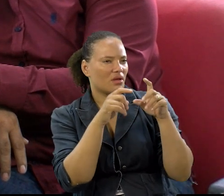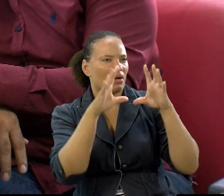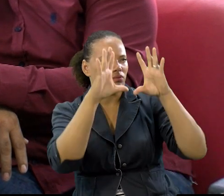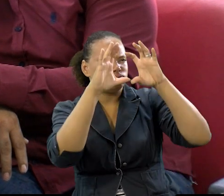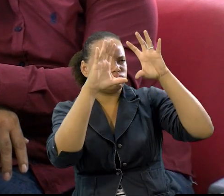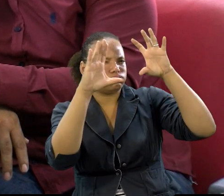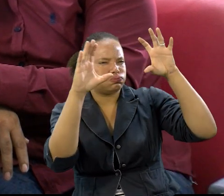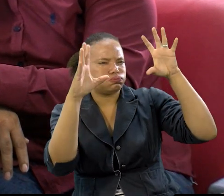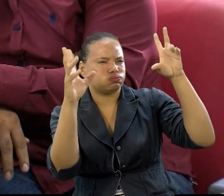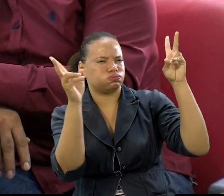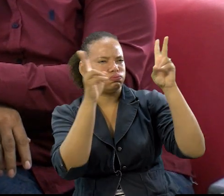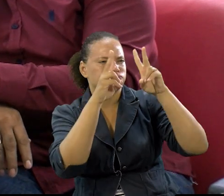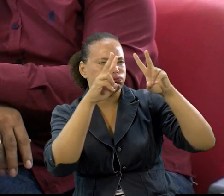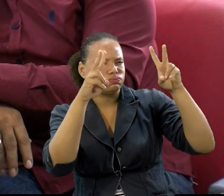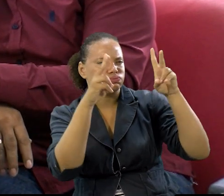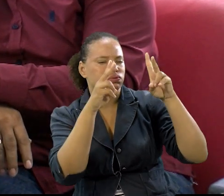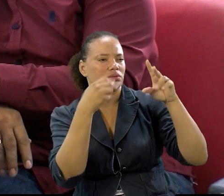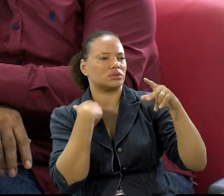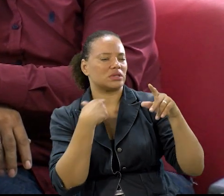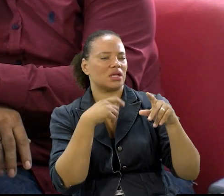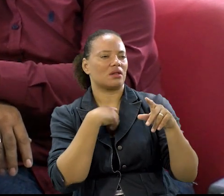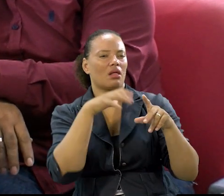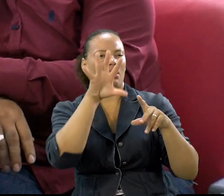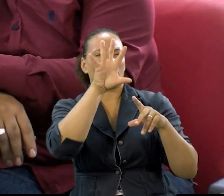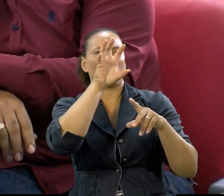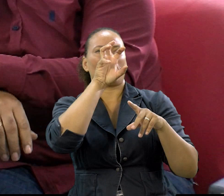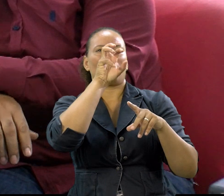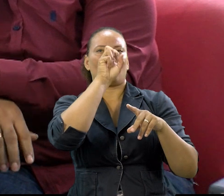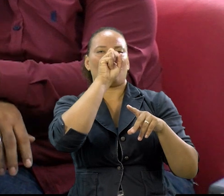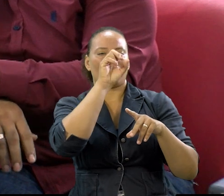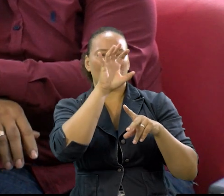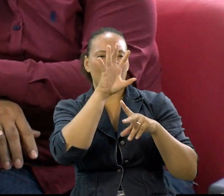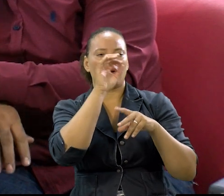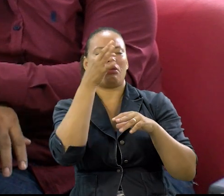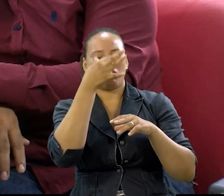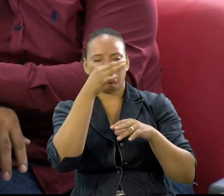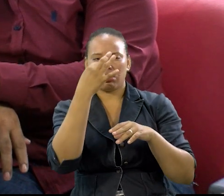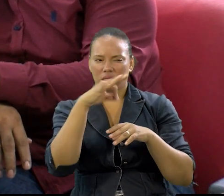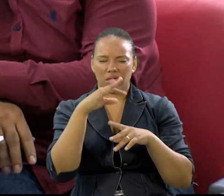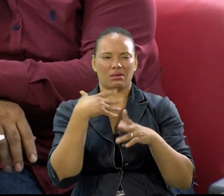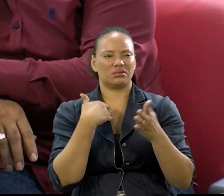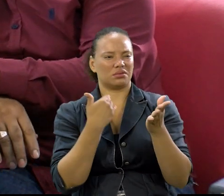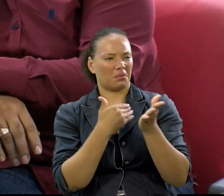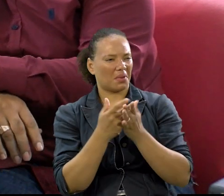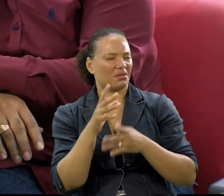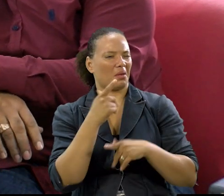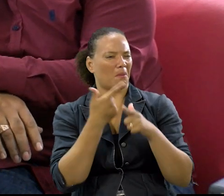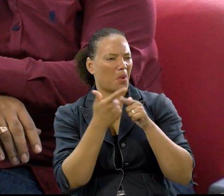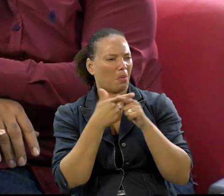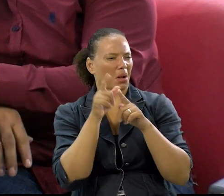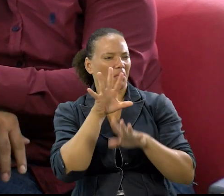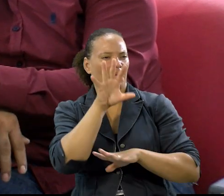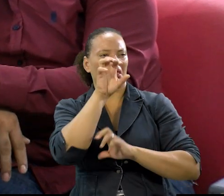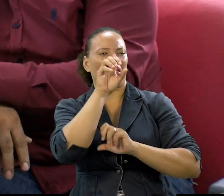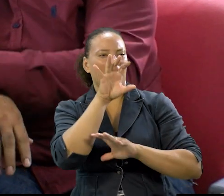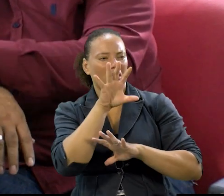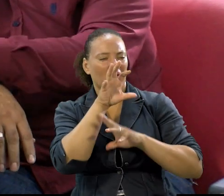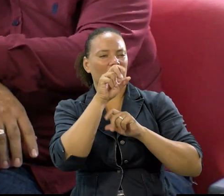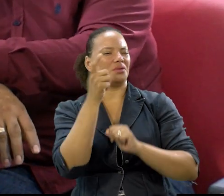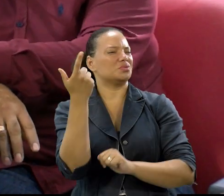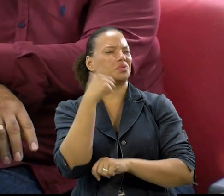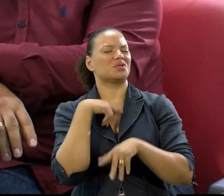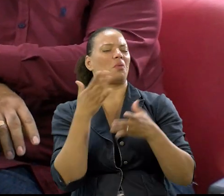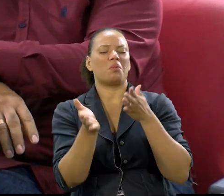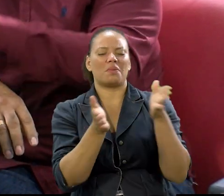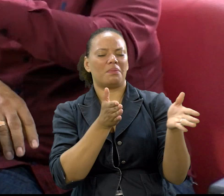essa fumaça no ar e a ataca as crianças gripe resfriado e problema respiratório como é